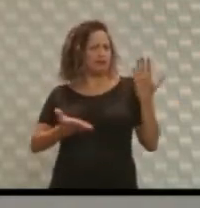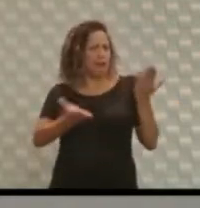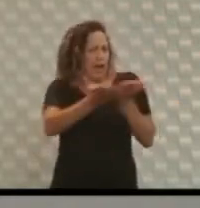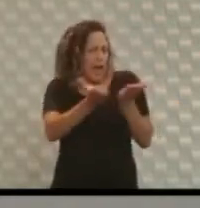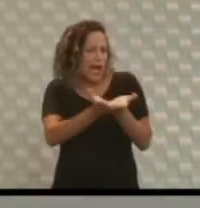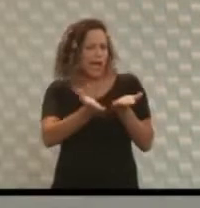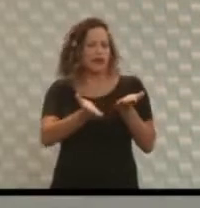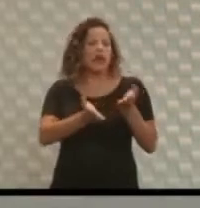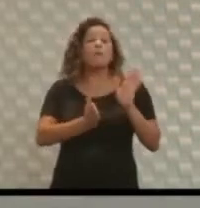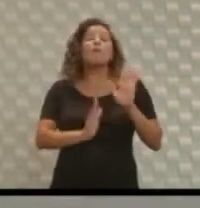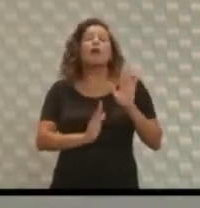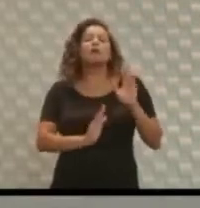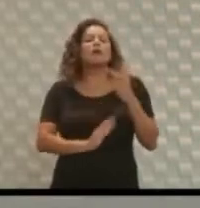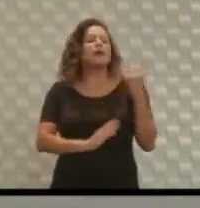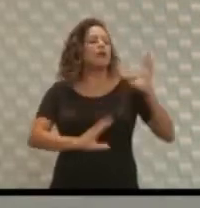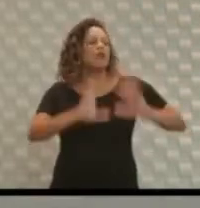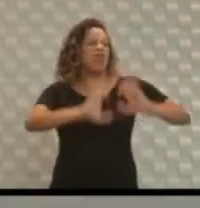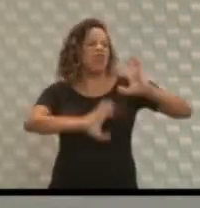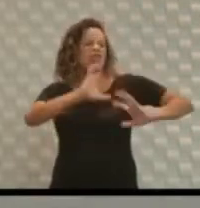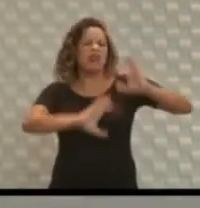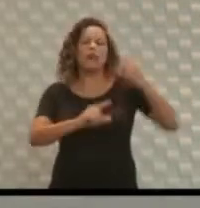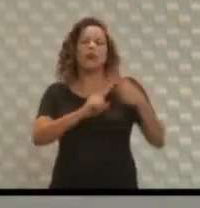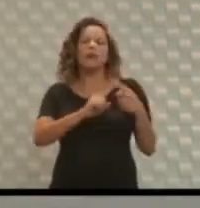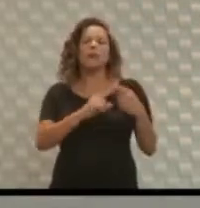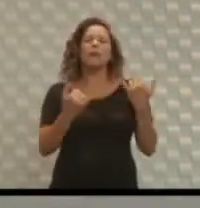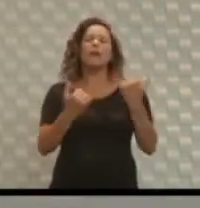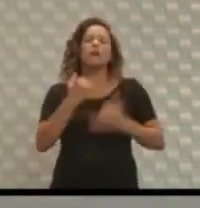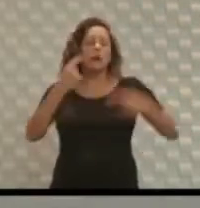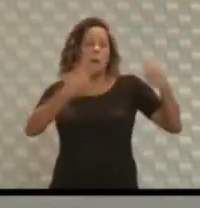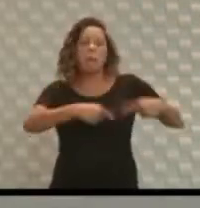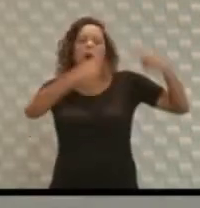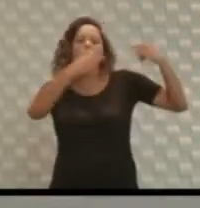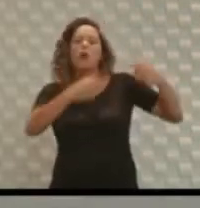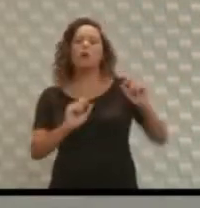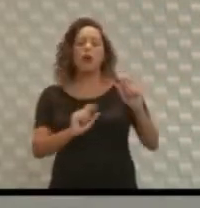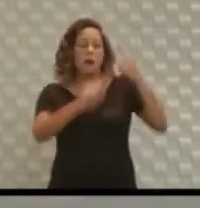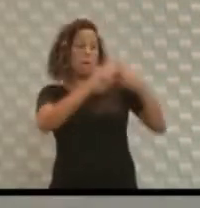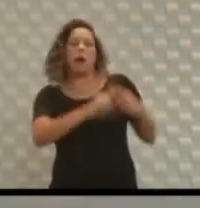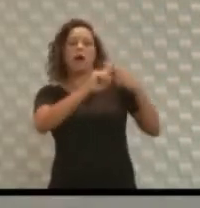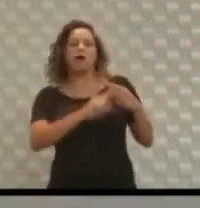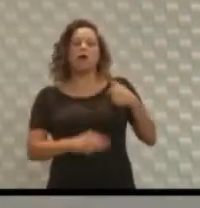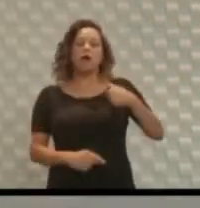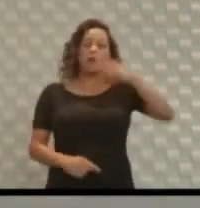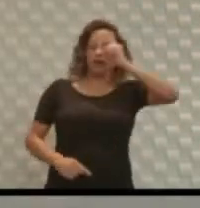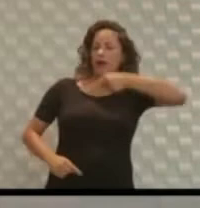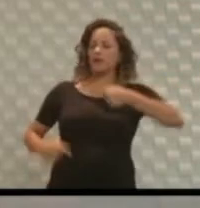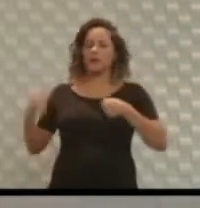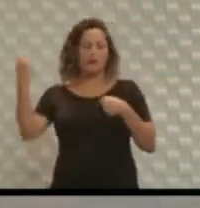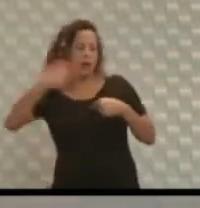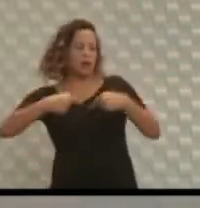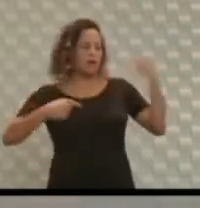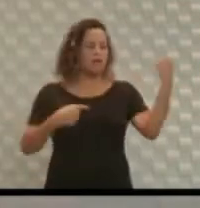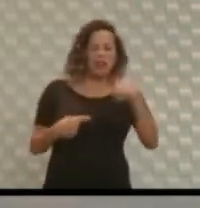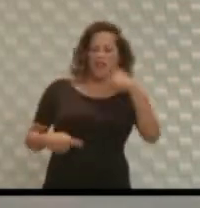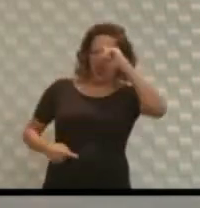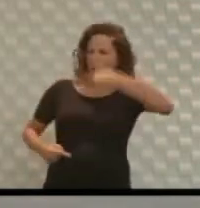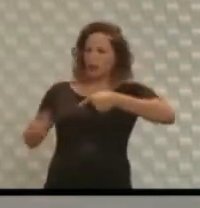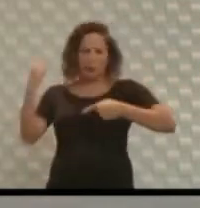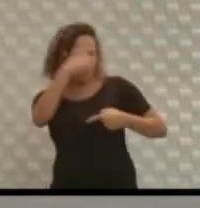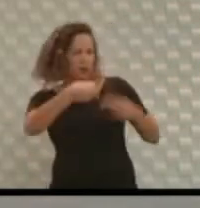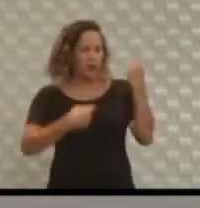estava disputando quem ia comandar a casa. Se era ele ou se era eu. Eu não deixava e nem ele deixava, então ficava aquela